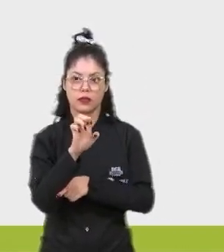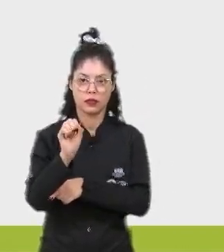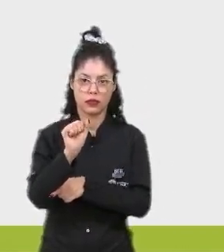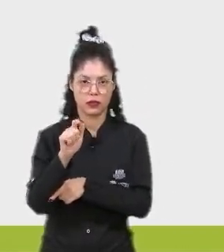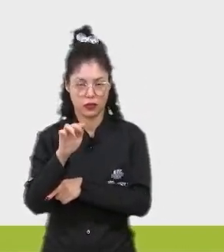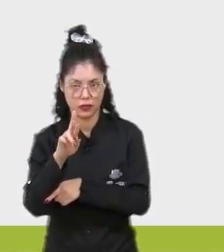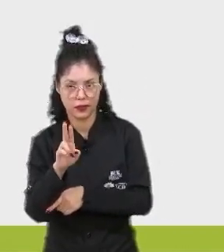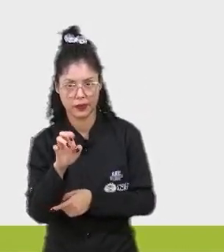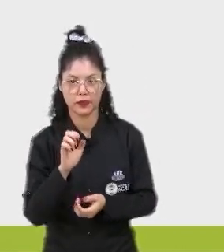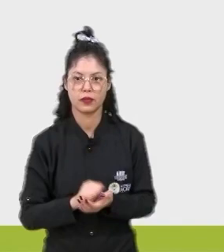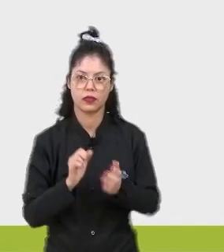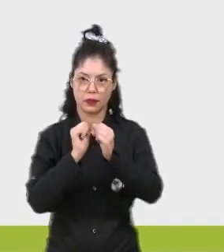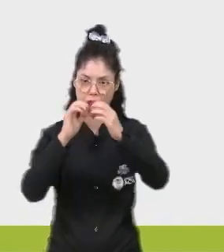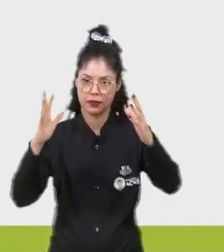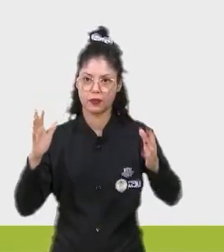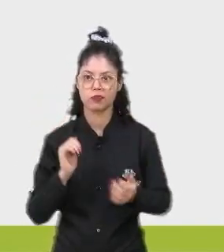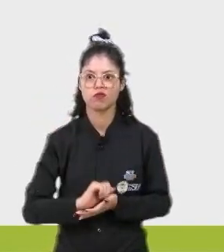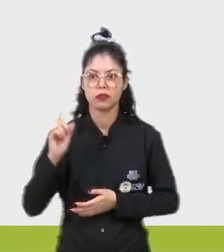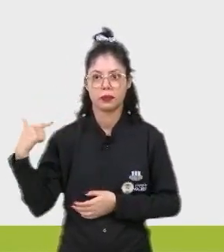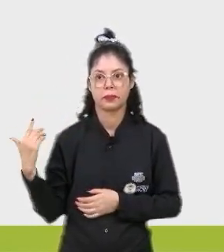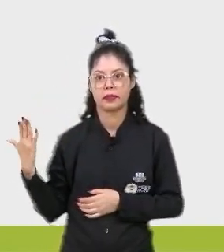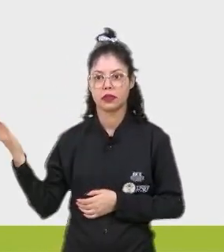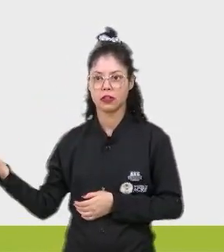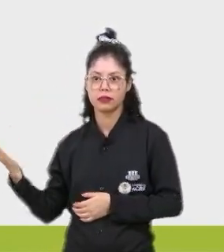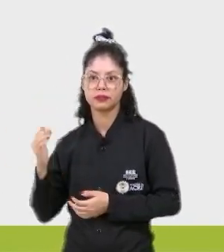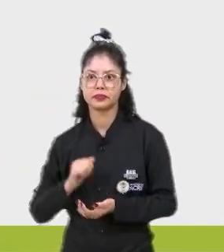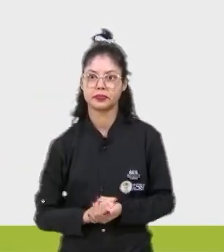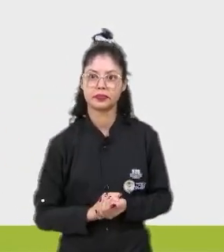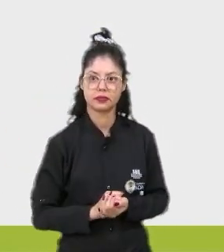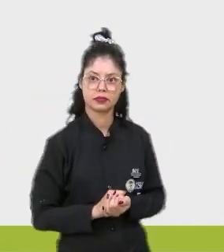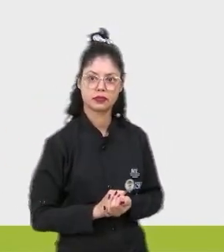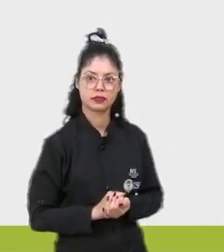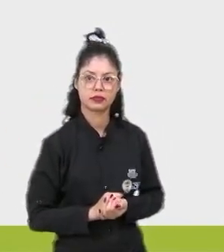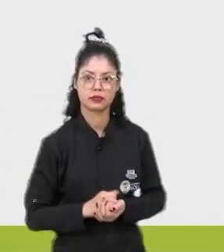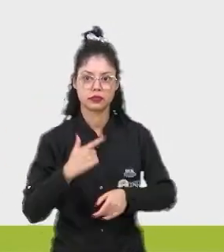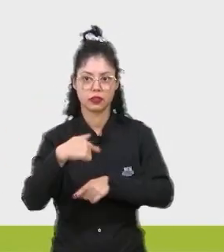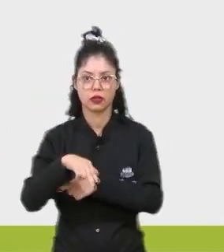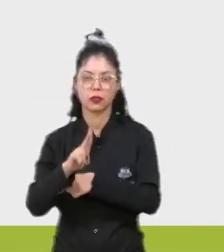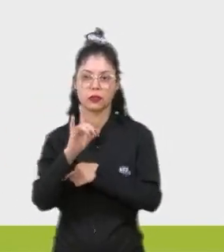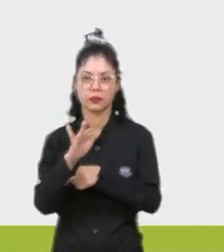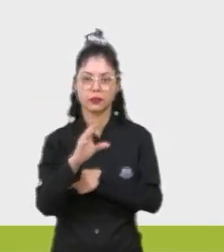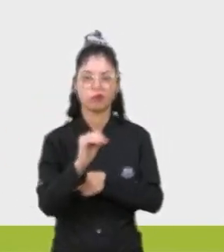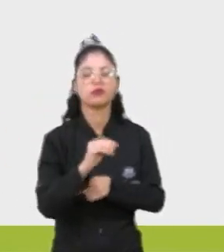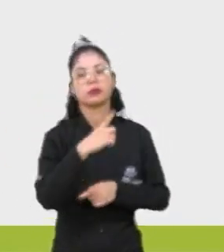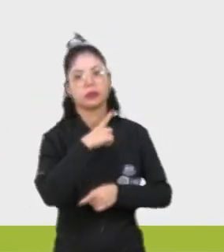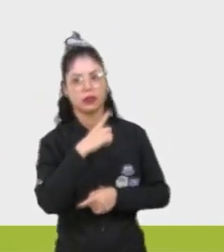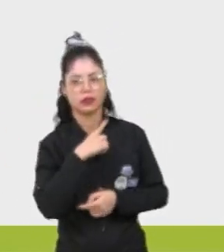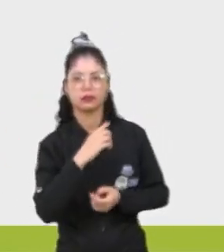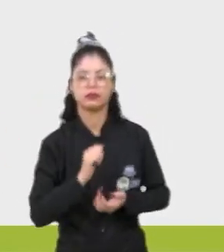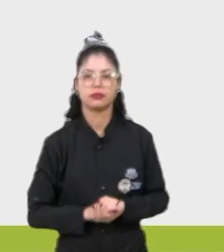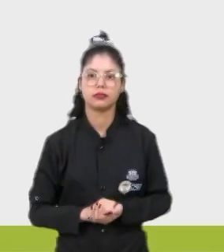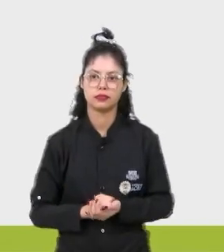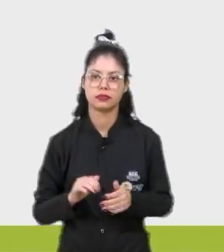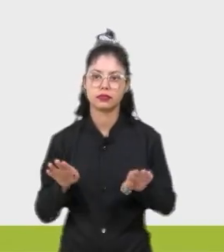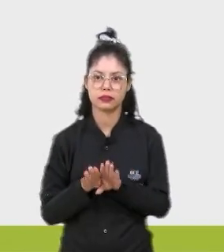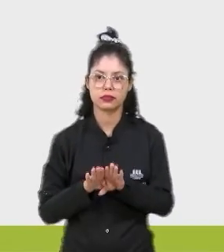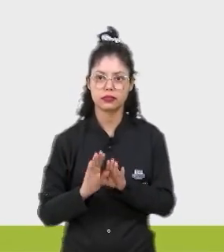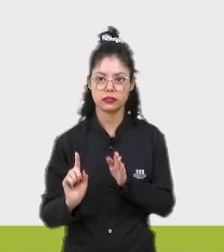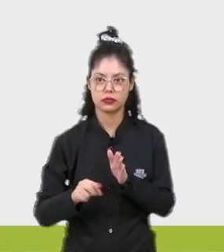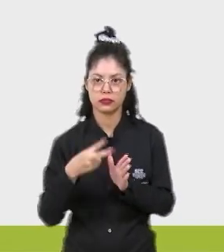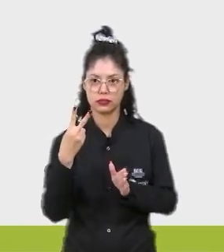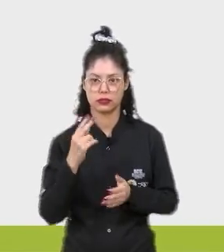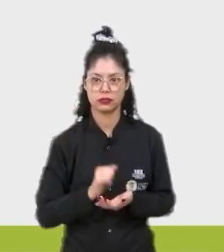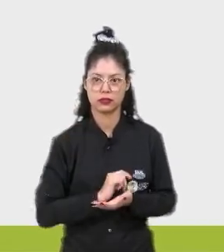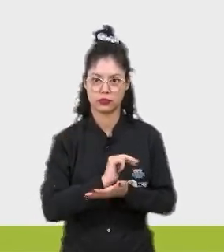Temos aqui, foi explodida. Um outro exemplo também aqui, os Guardiões da Galáxia, né? temos aqui dois personagens principais